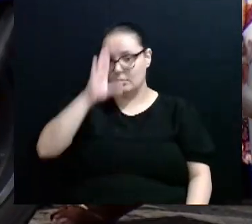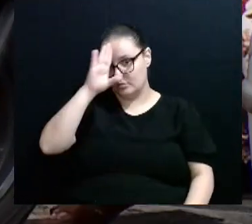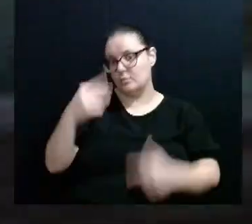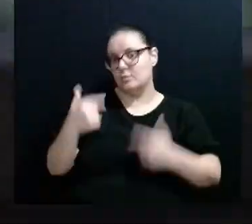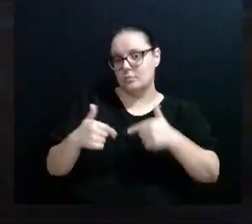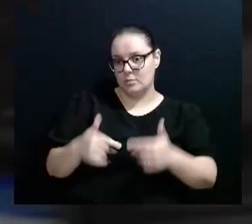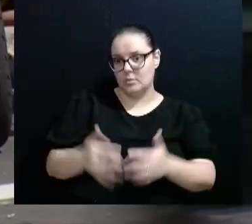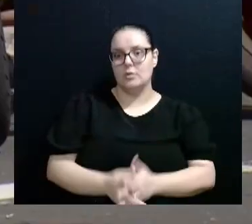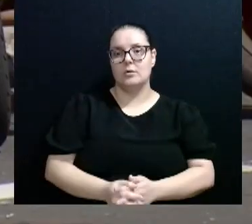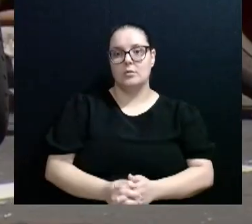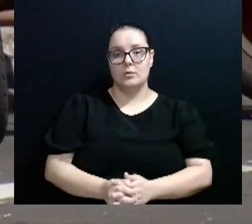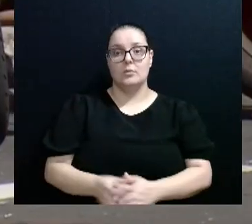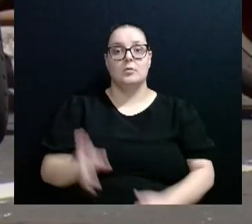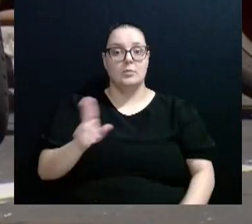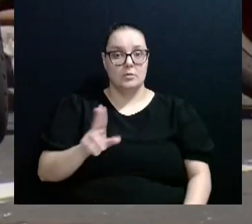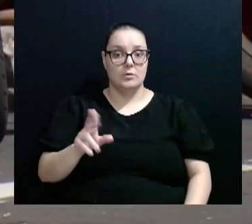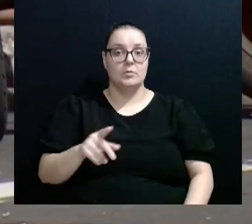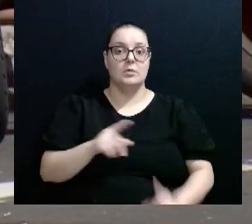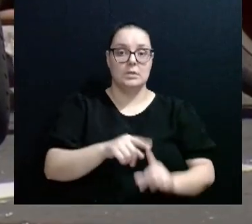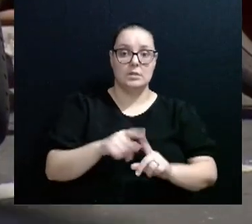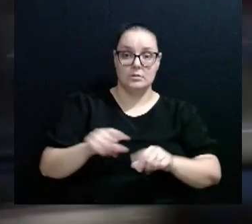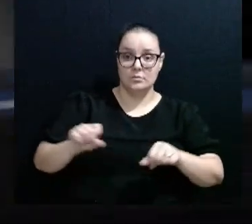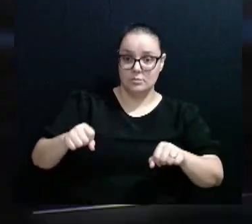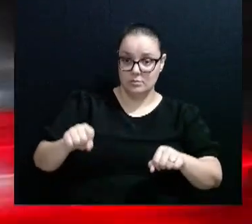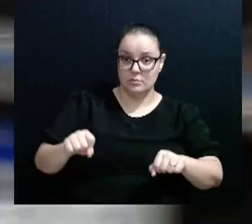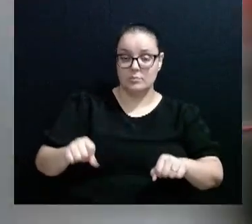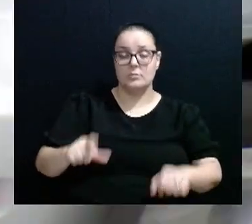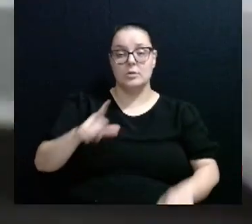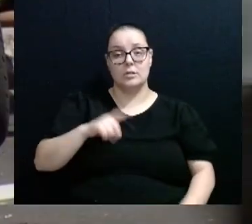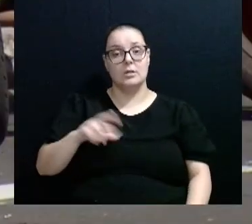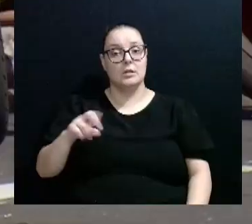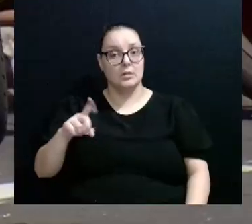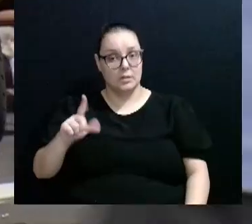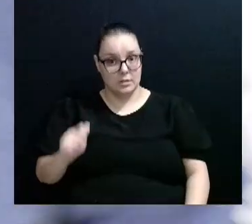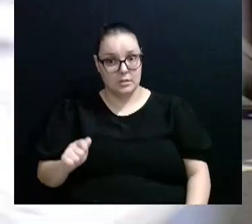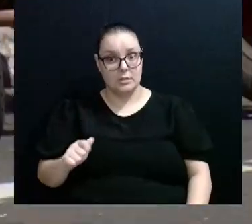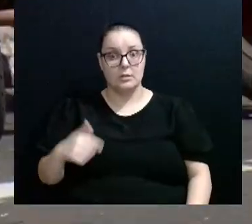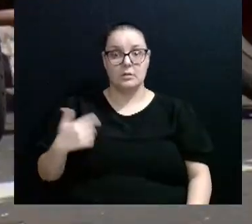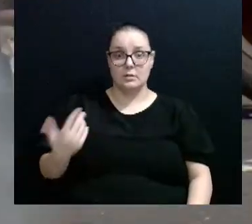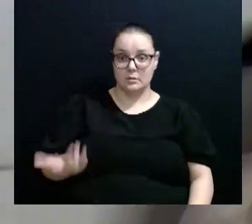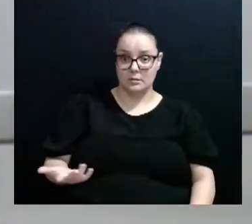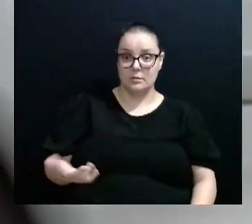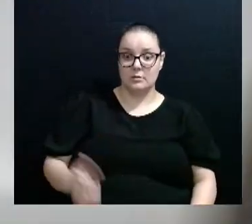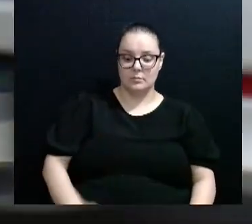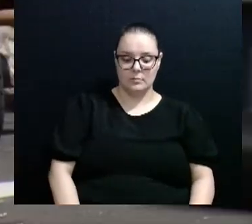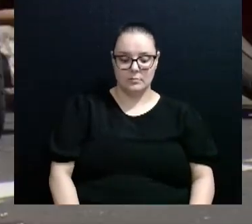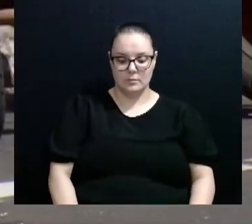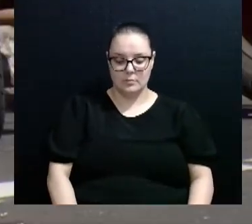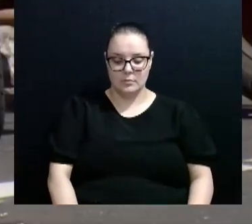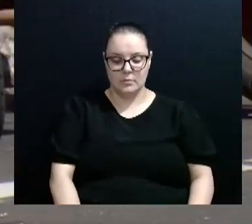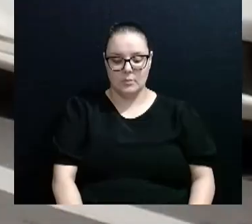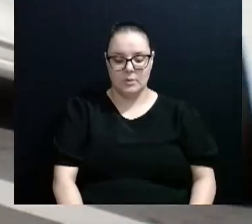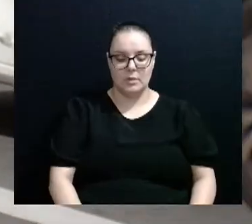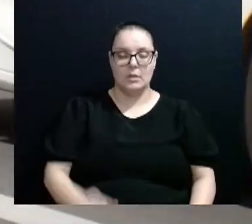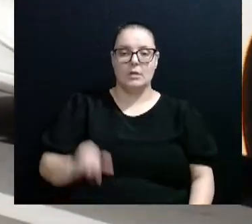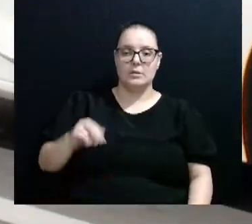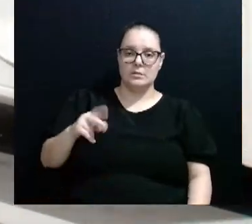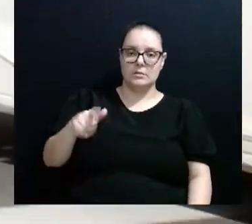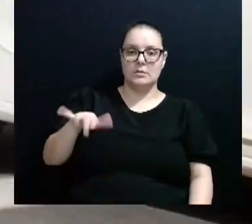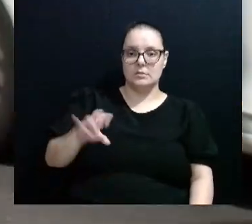utilizam esse tipo de moto para ter a sua renda. Tá? Então a isenção é, sim, direcionada para